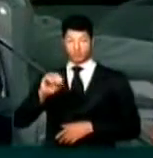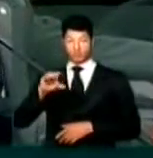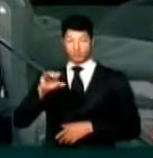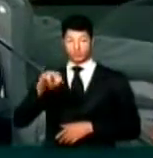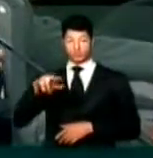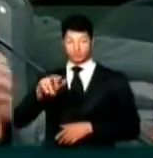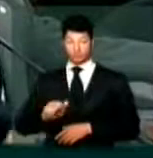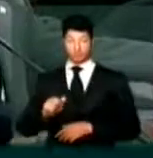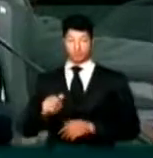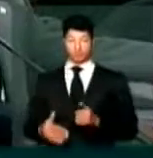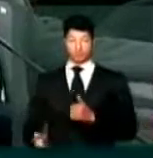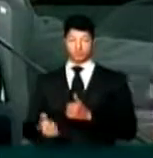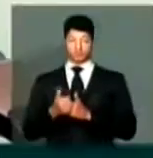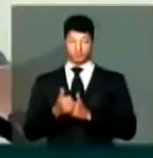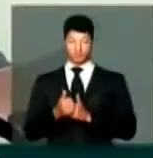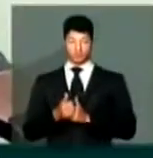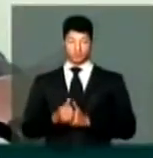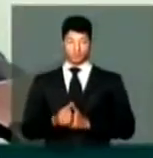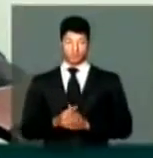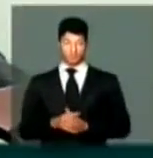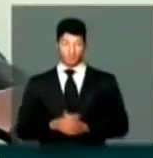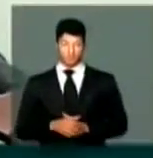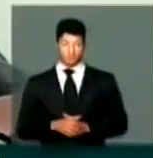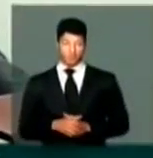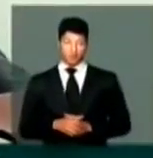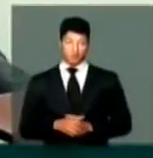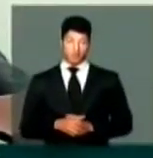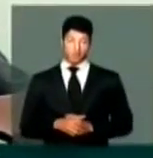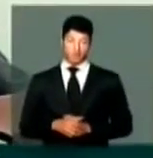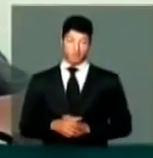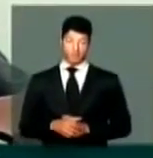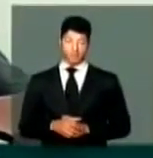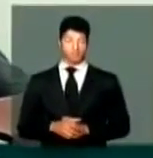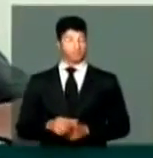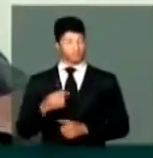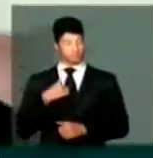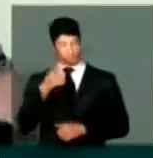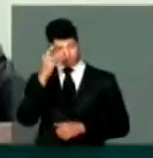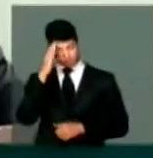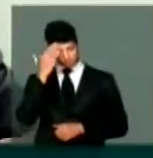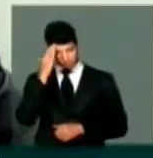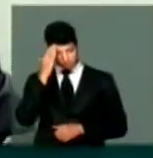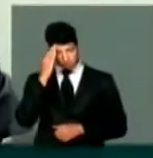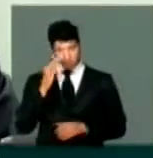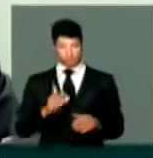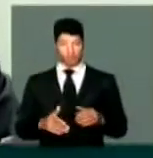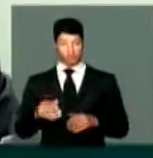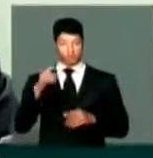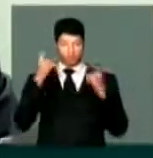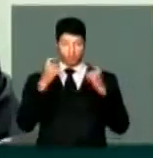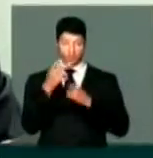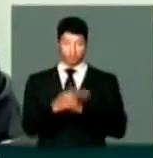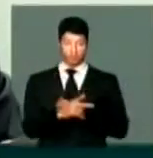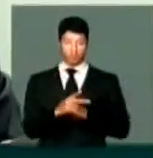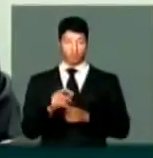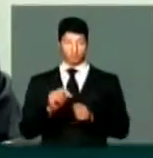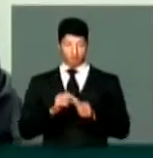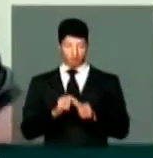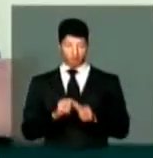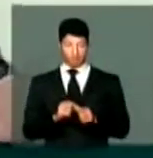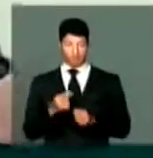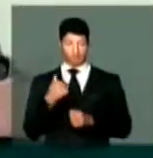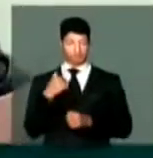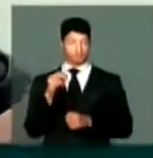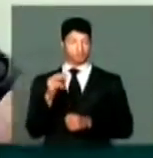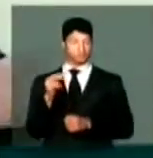para acelerar o... Incorporo a preocupação de Vossa Então, Excelência, vamos... a ressalva que nós colocamos aqui, e